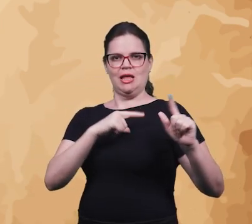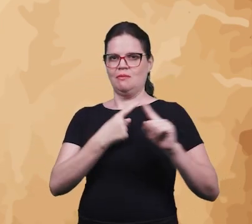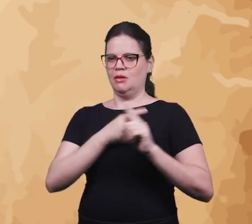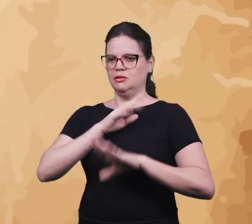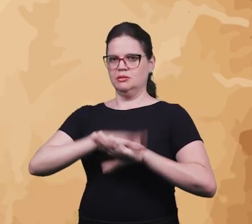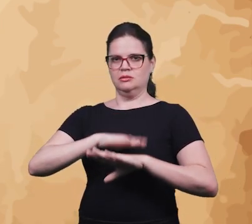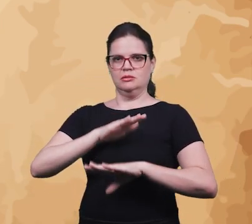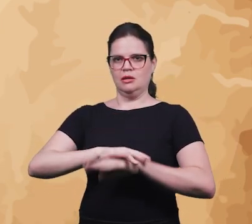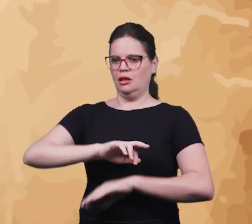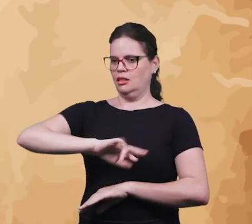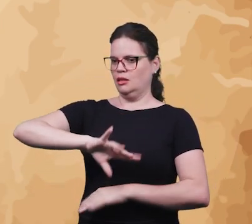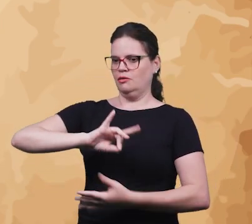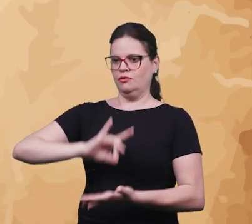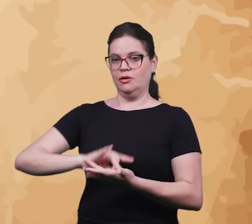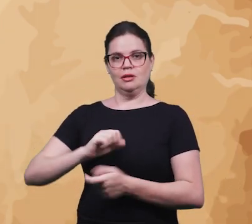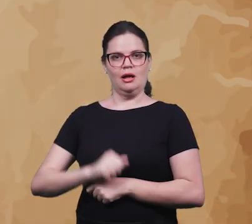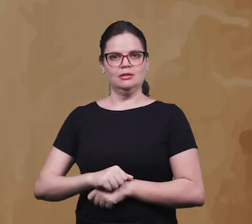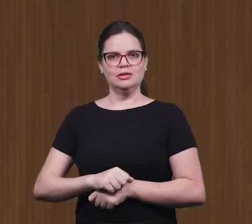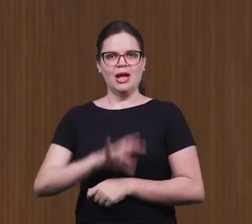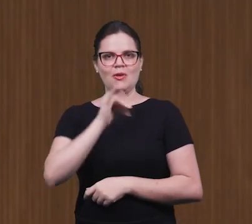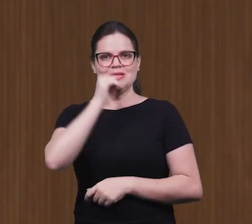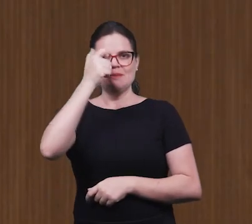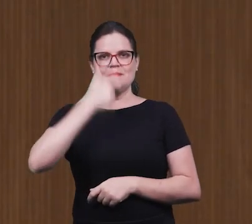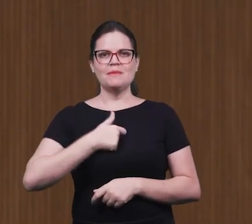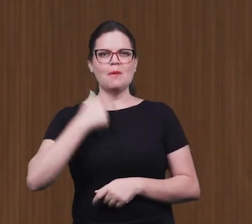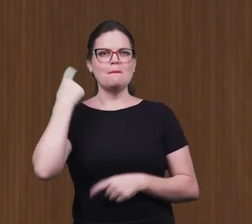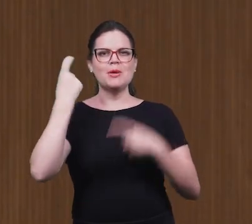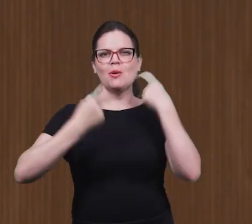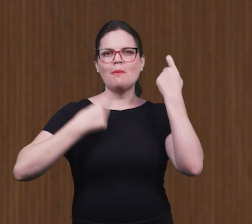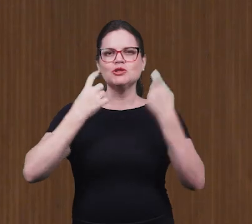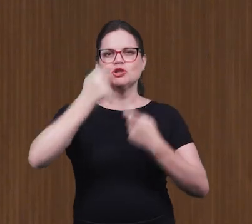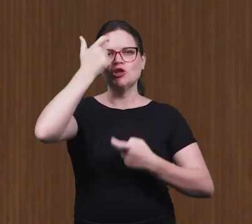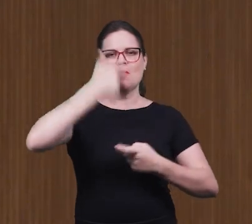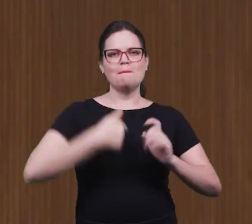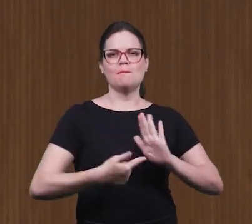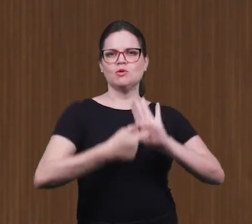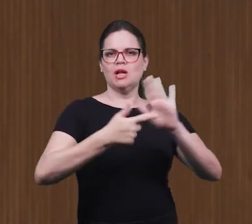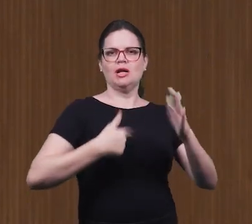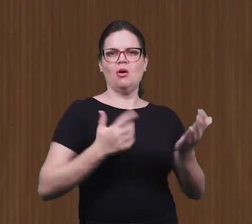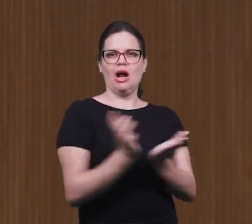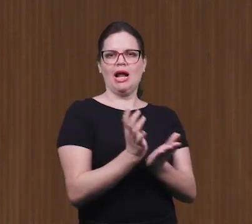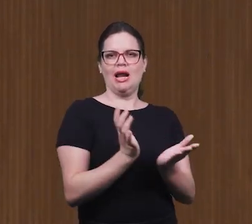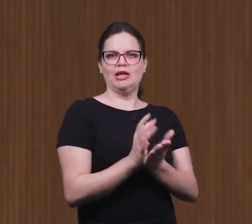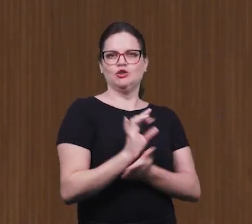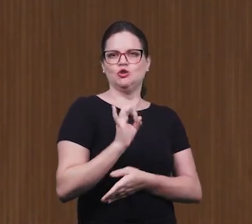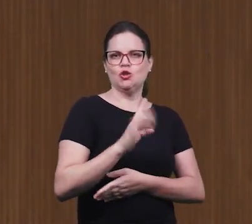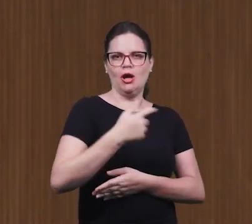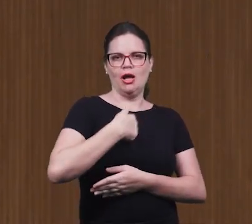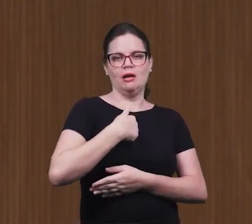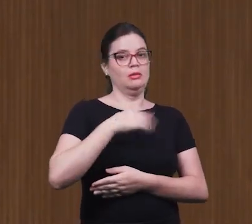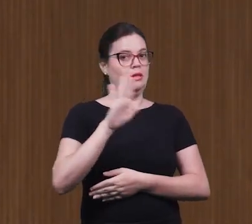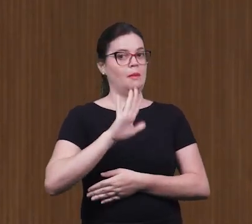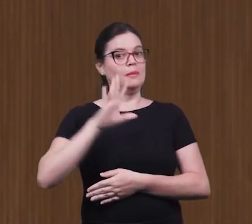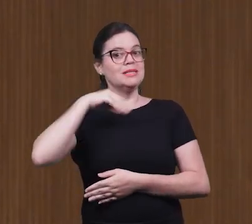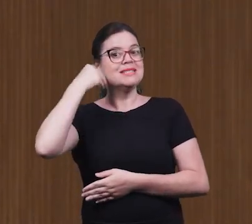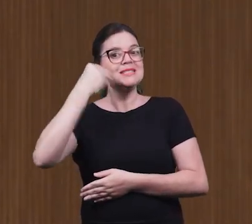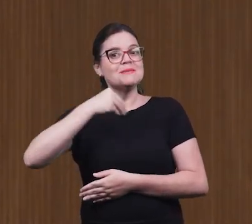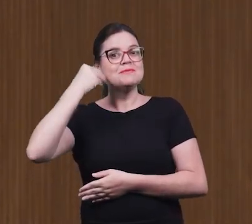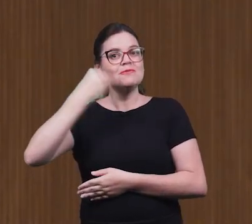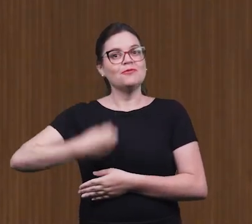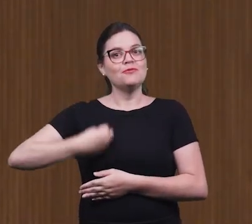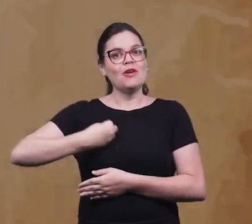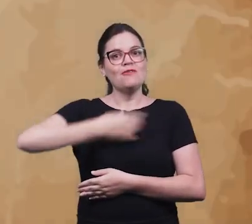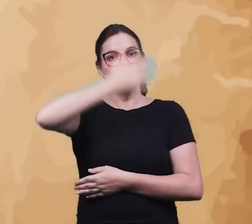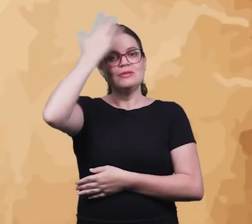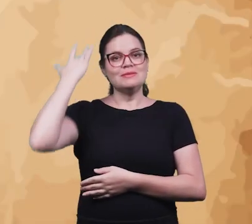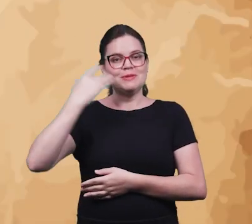que vivemos, De não cristão. é ser de cristão ou pentecostais, não, é de viver o Pentecostes. Viver o Evangelho. Essa é a nossa situação. A segunda